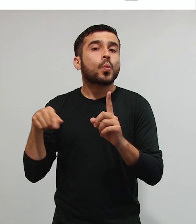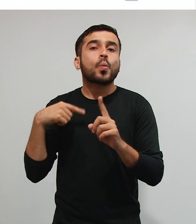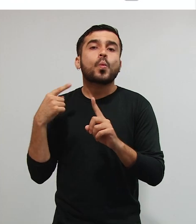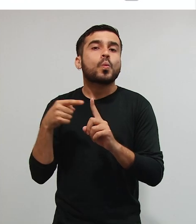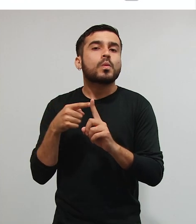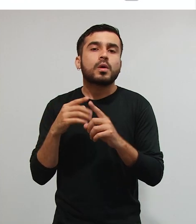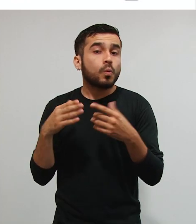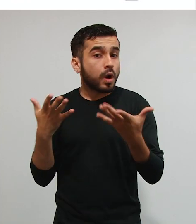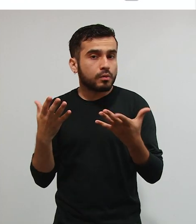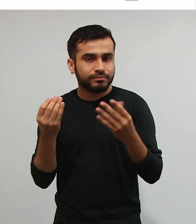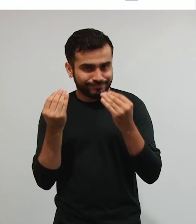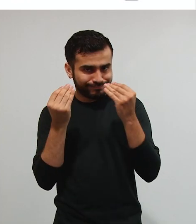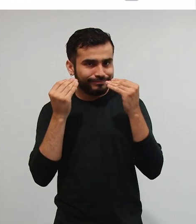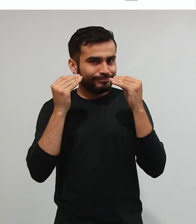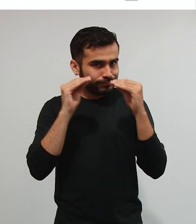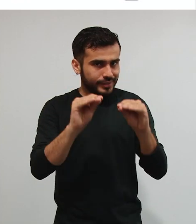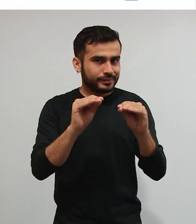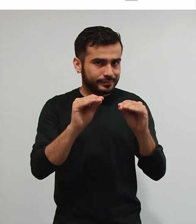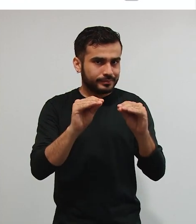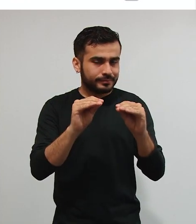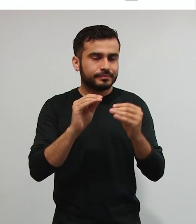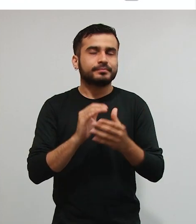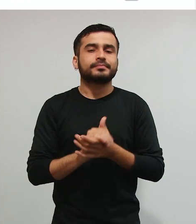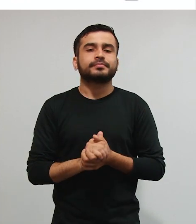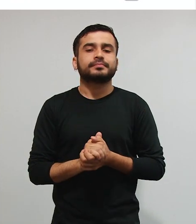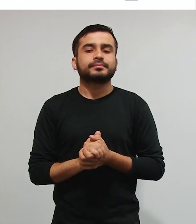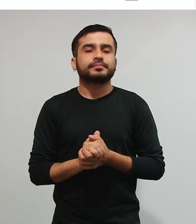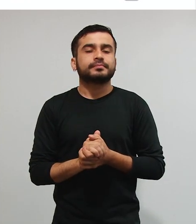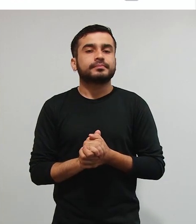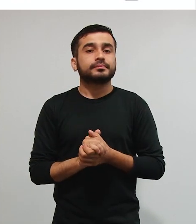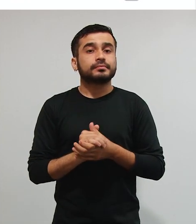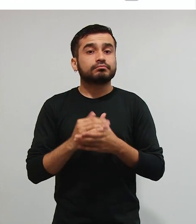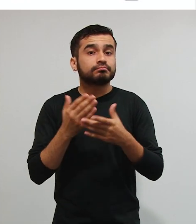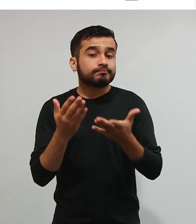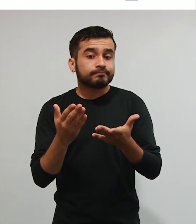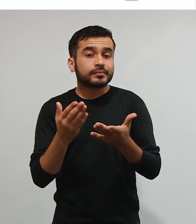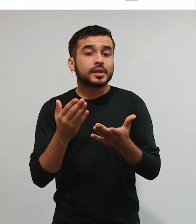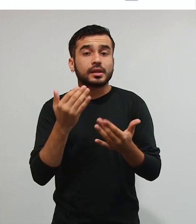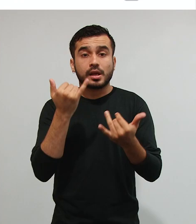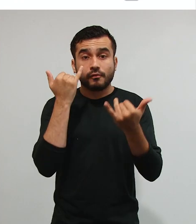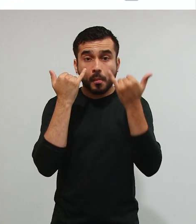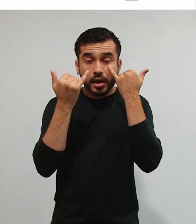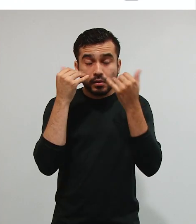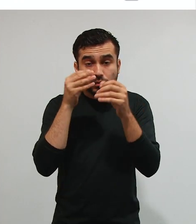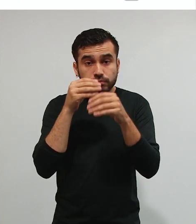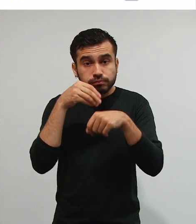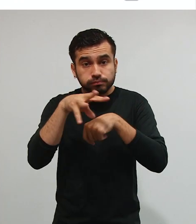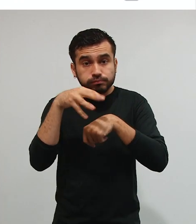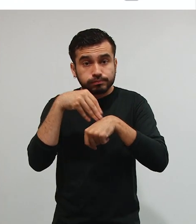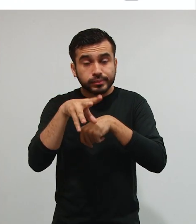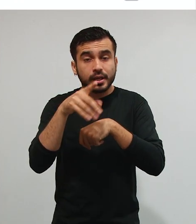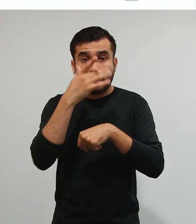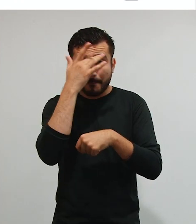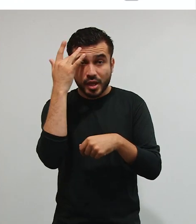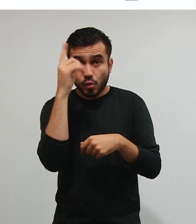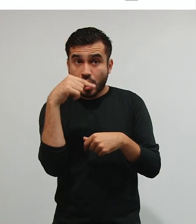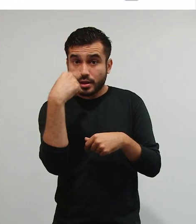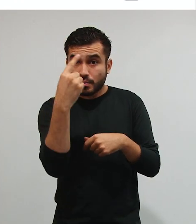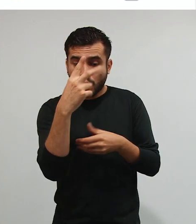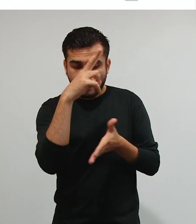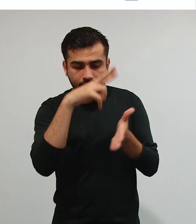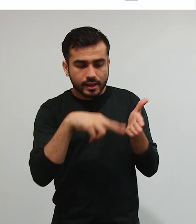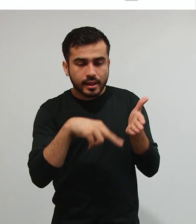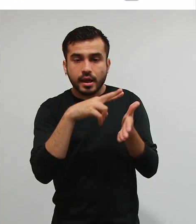o objetivo. Então, o objetivo, você resgata o objetivo e informa o leitor, informa